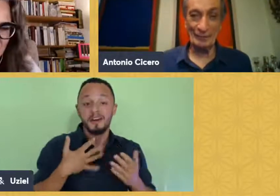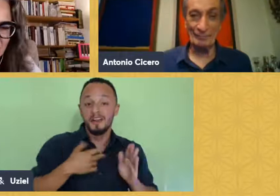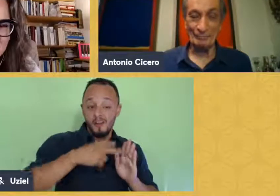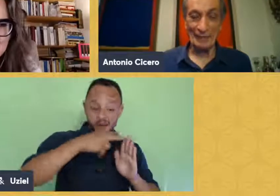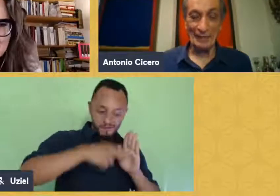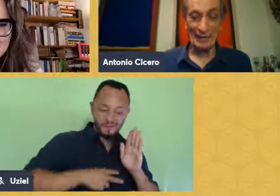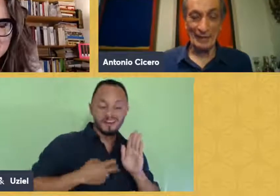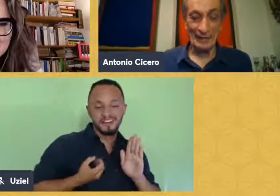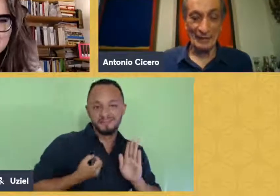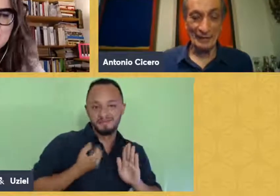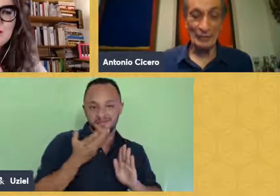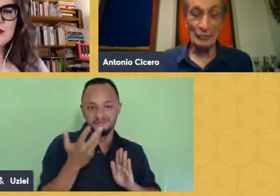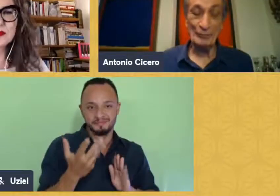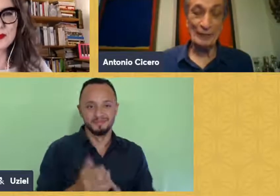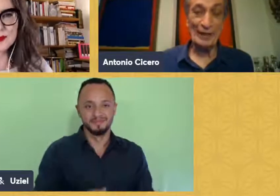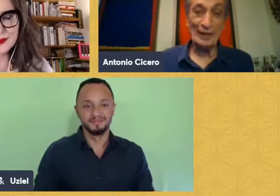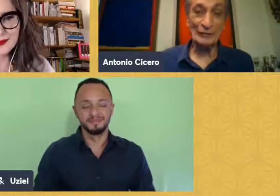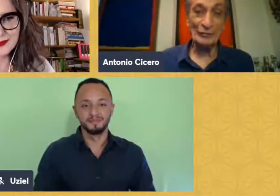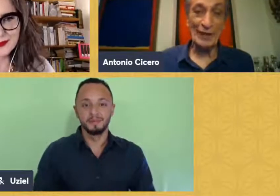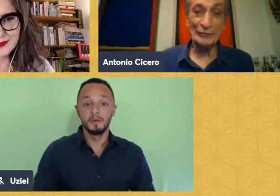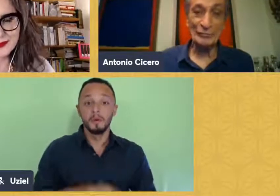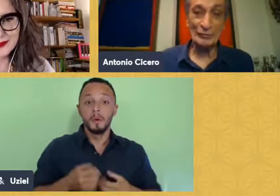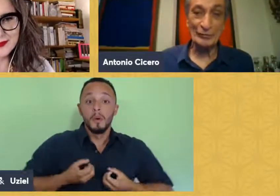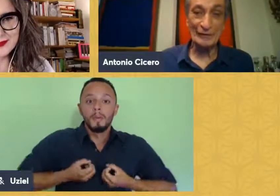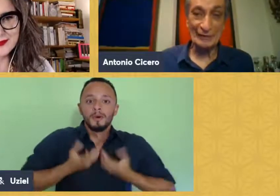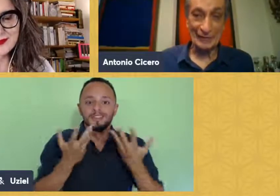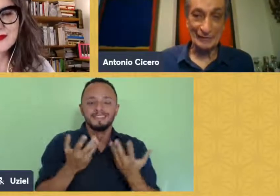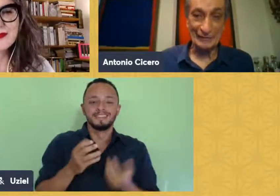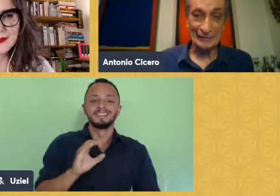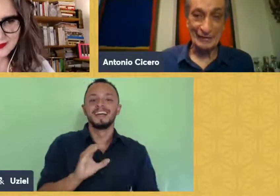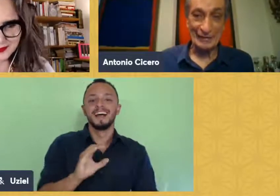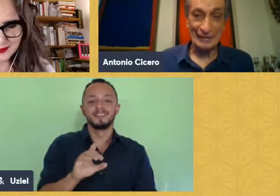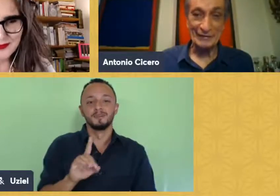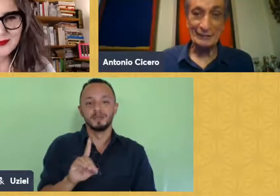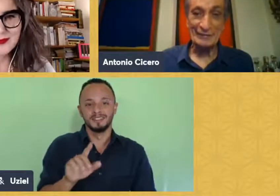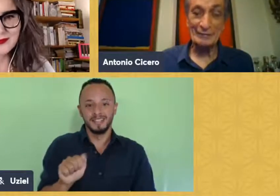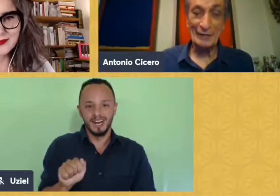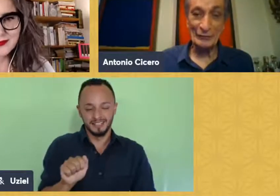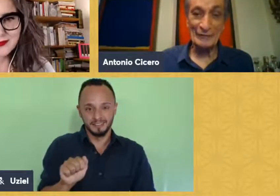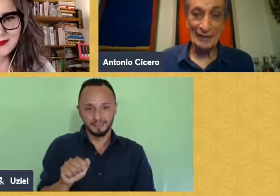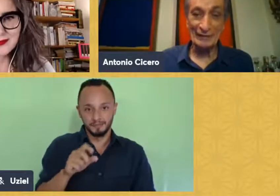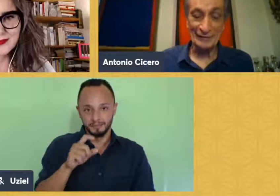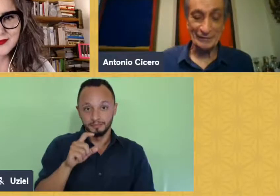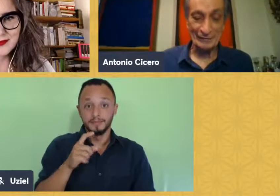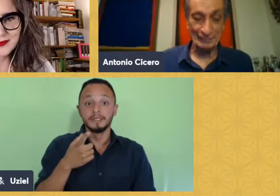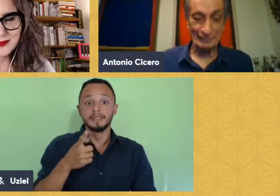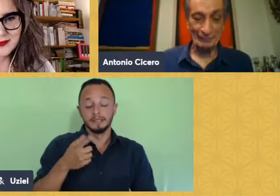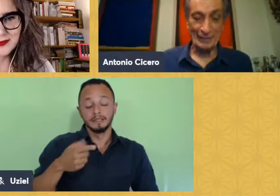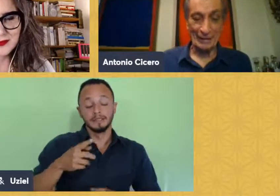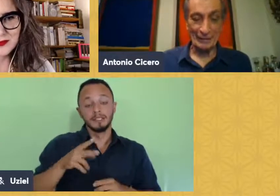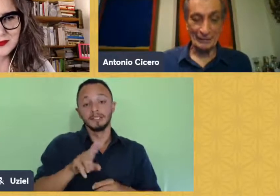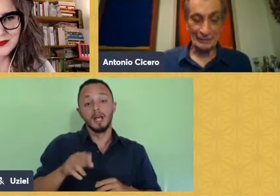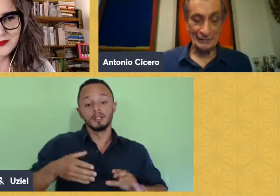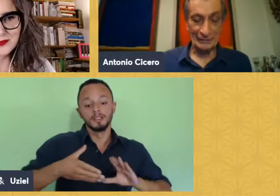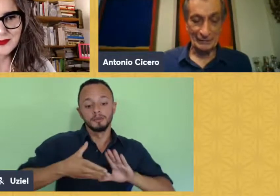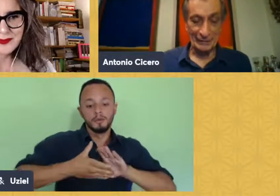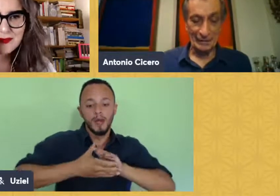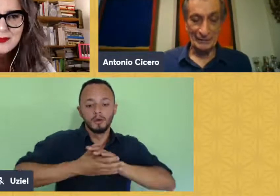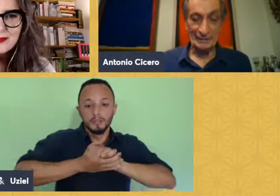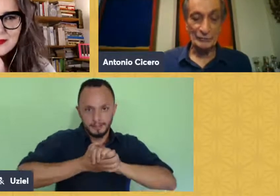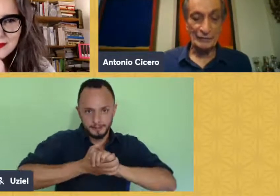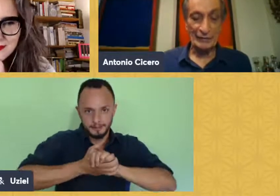poema. O poema é do Carlos Drummond de Andrade. Chama-se Mãos Dadas. E